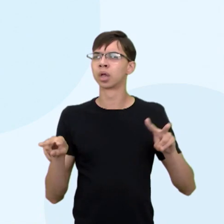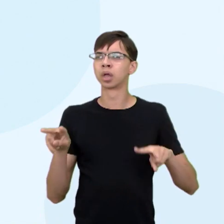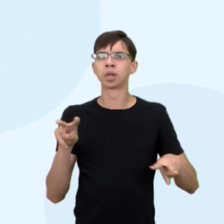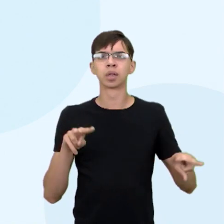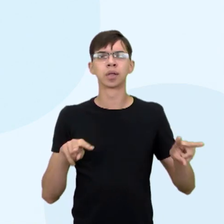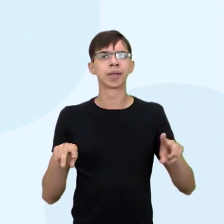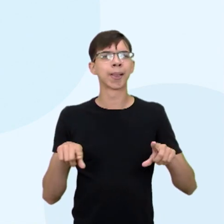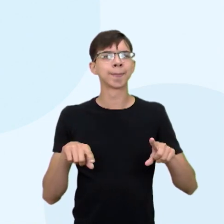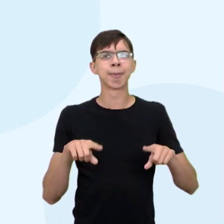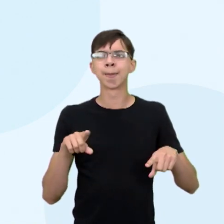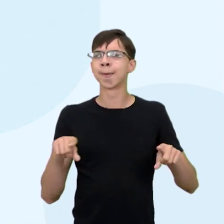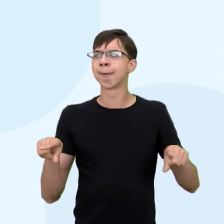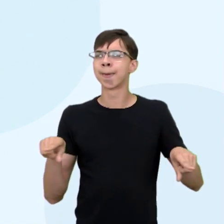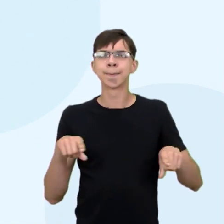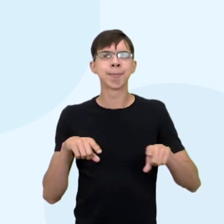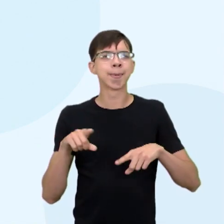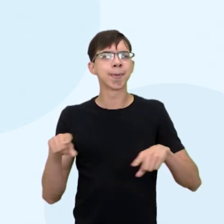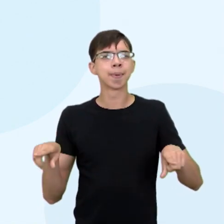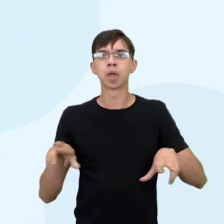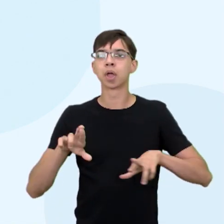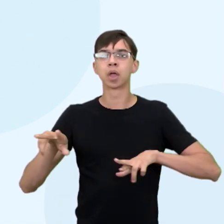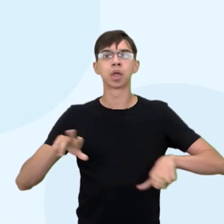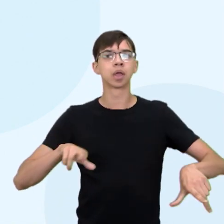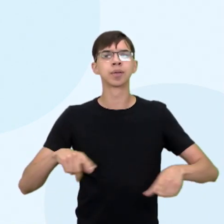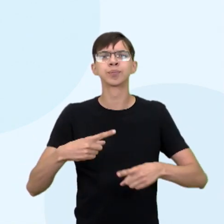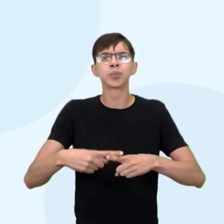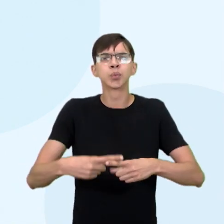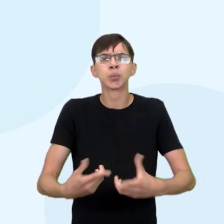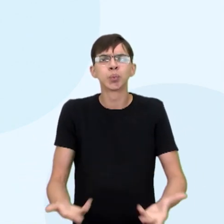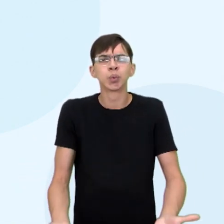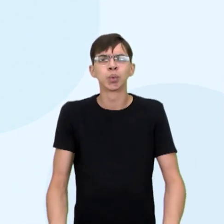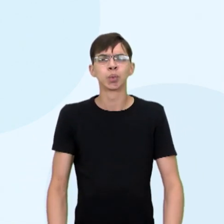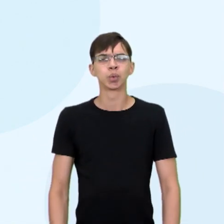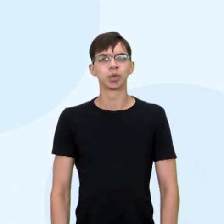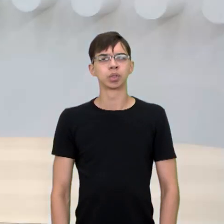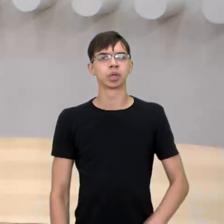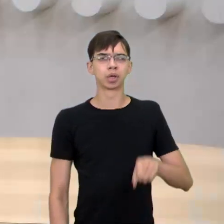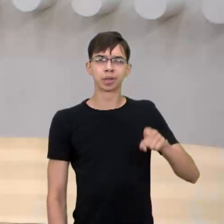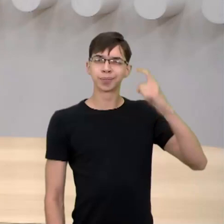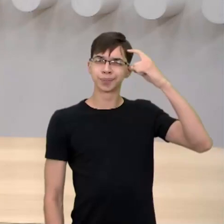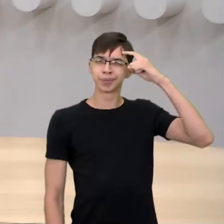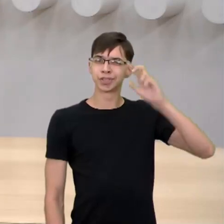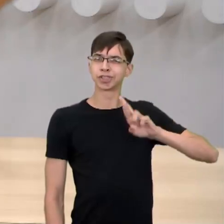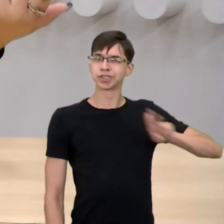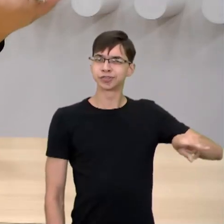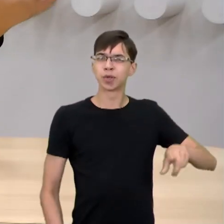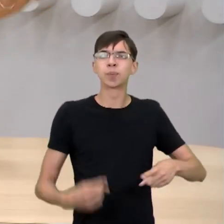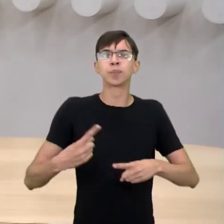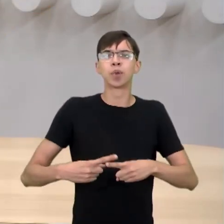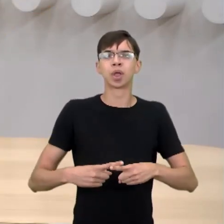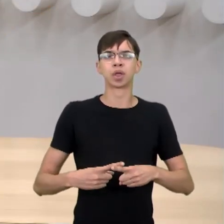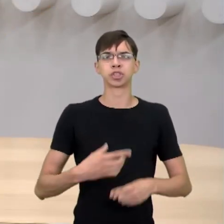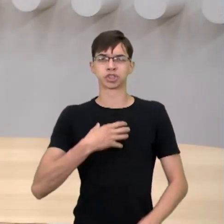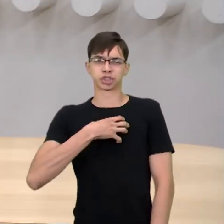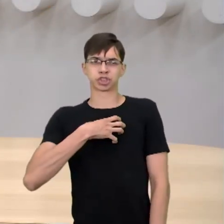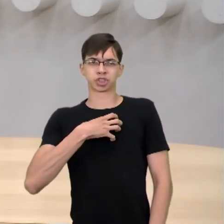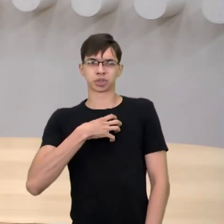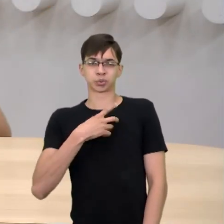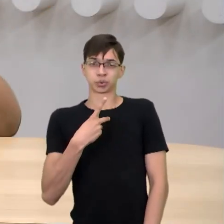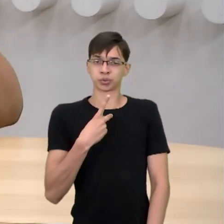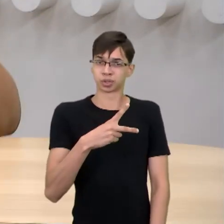por que ele é diferente? O que faz com que ele pense diferente, haja diferente?